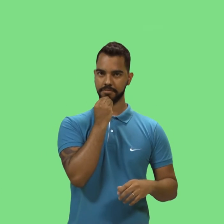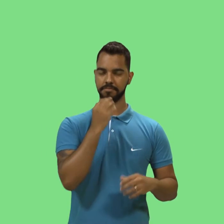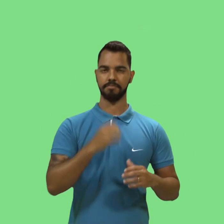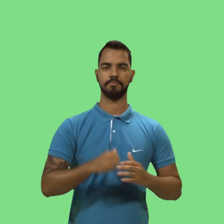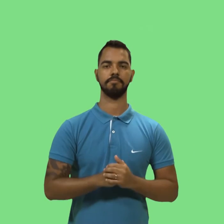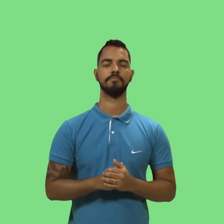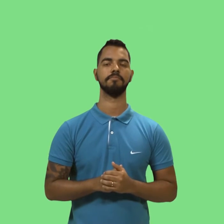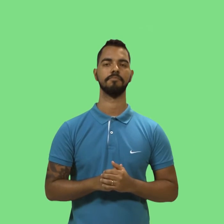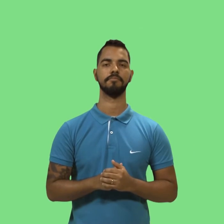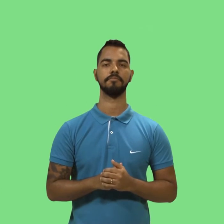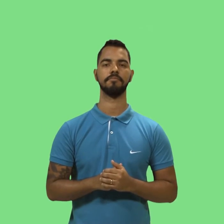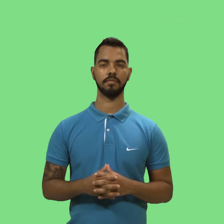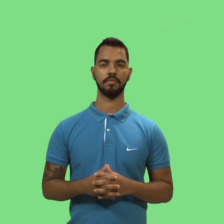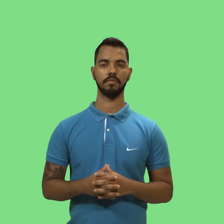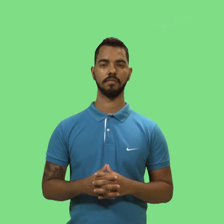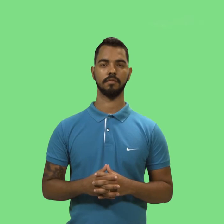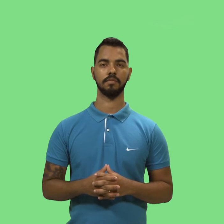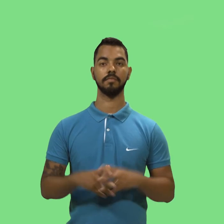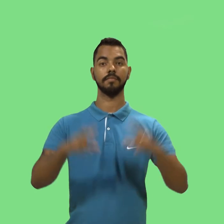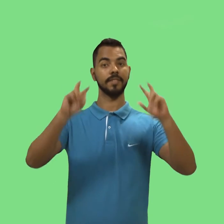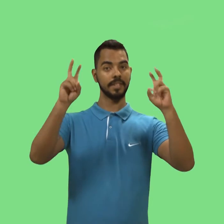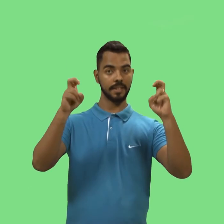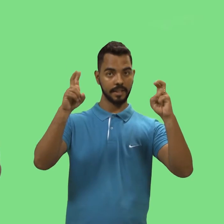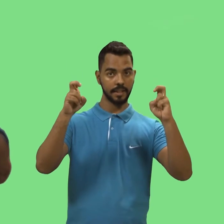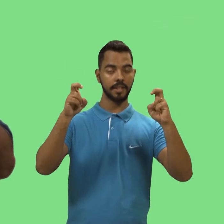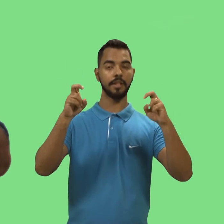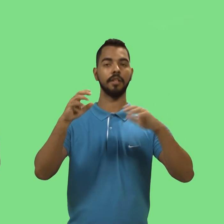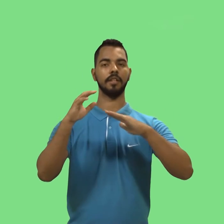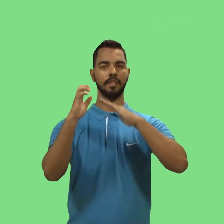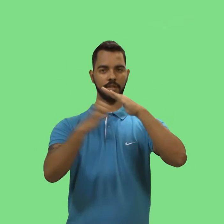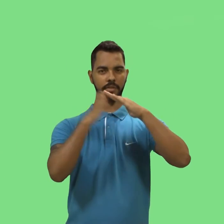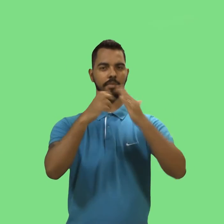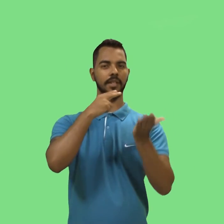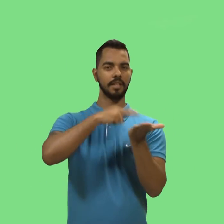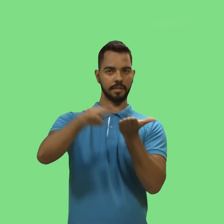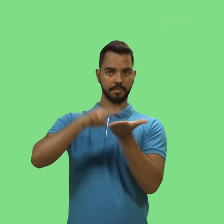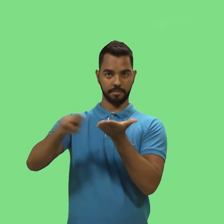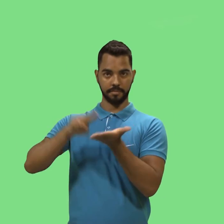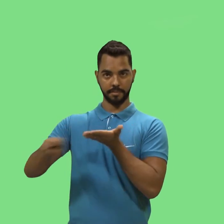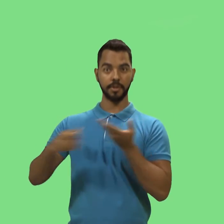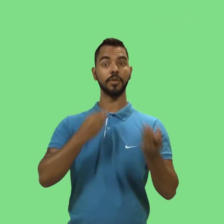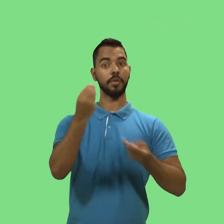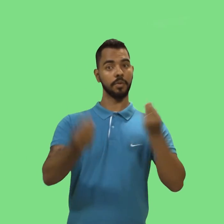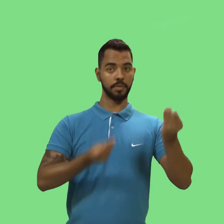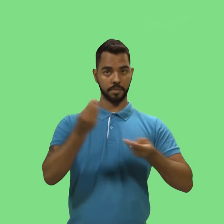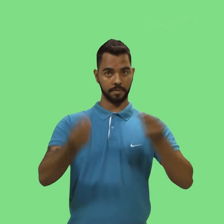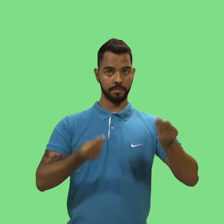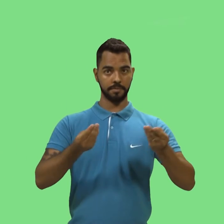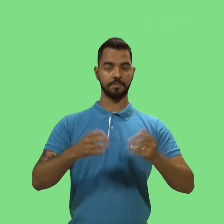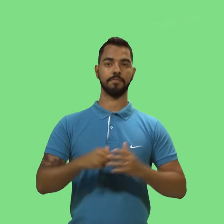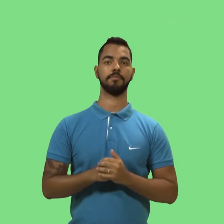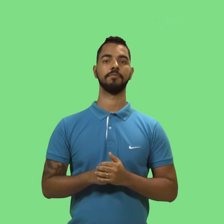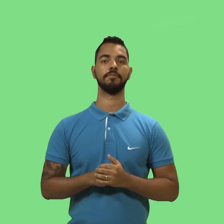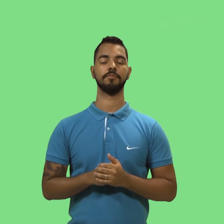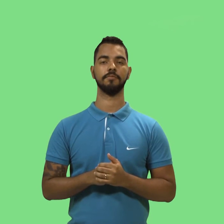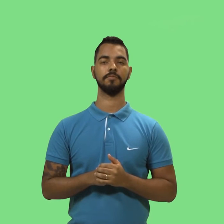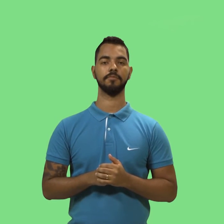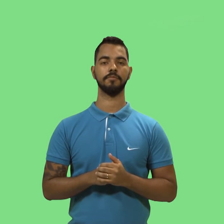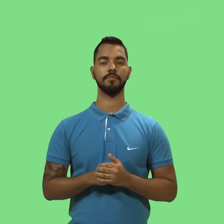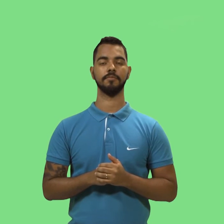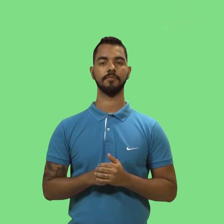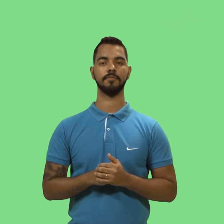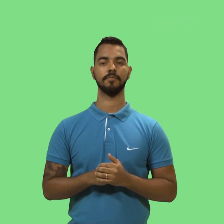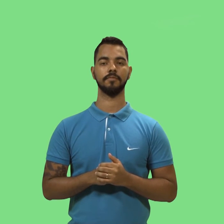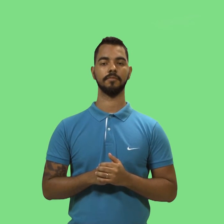Vamos ver agora a carta comercial? Eu quero ainda falar com vocês na aula de hoje que a